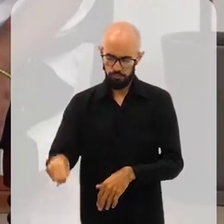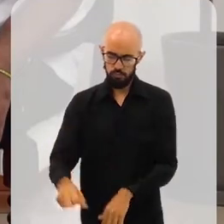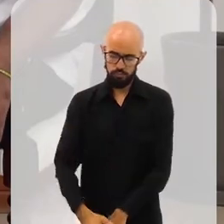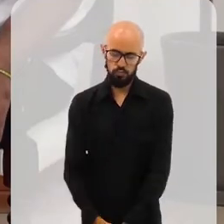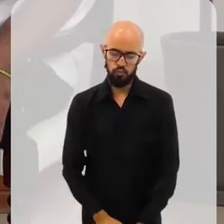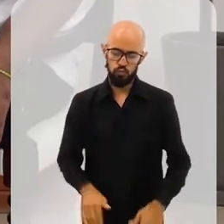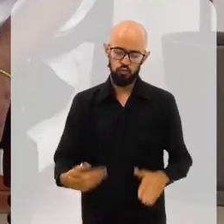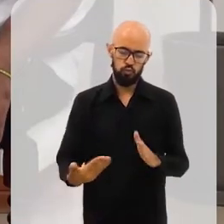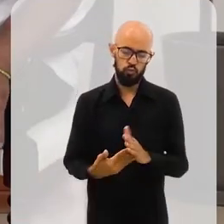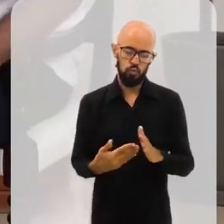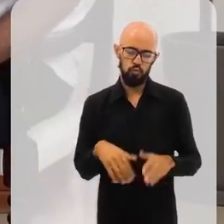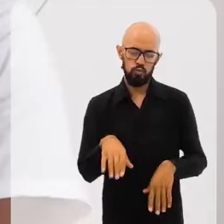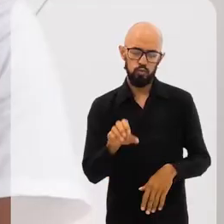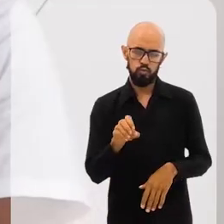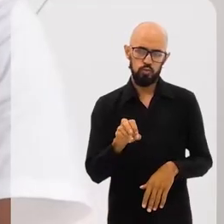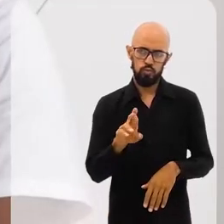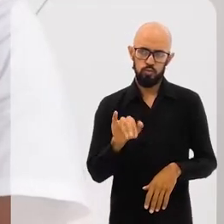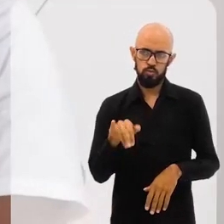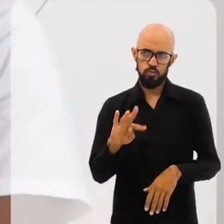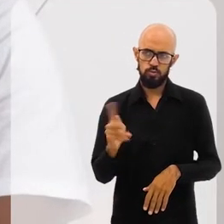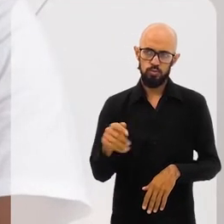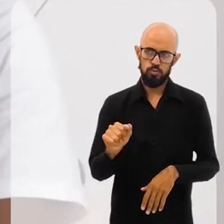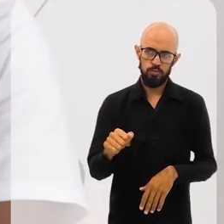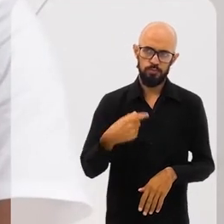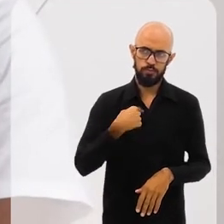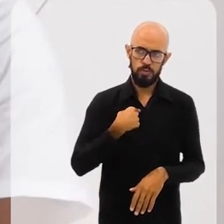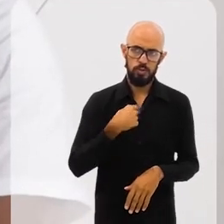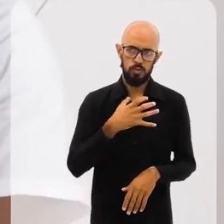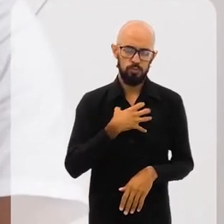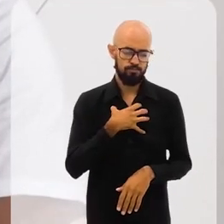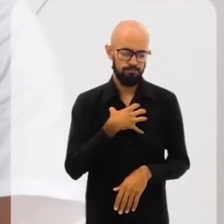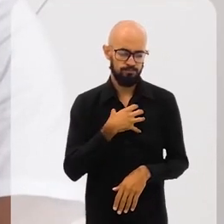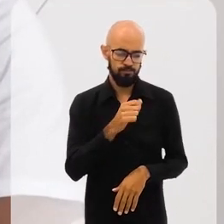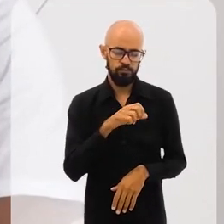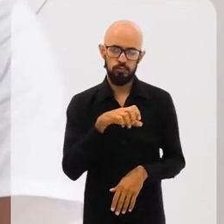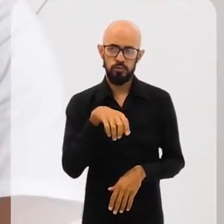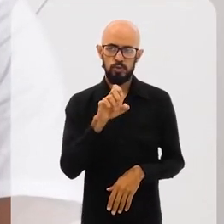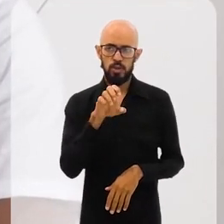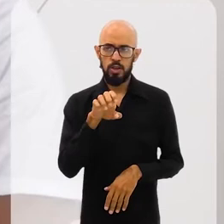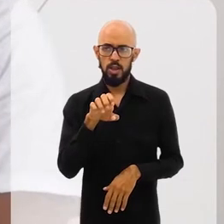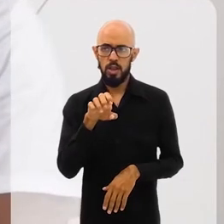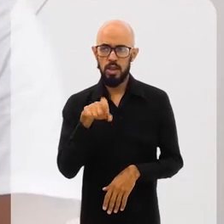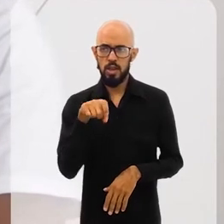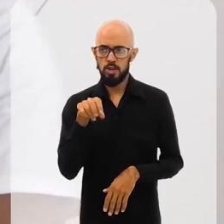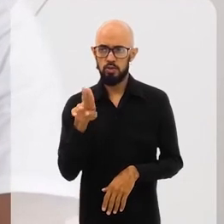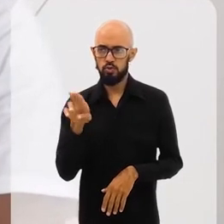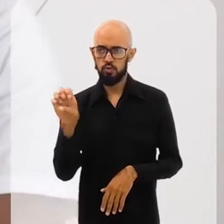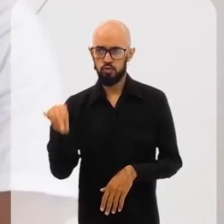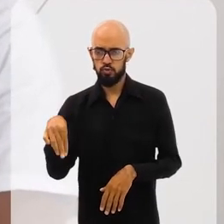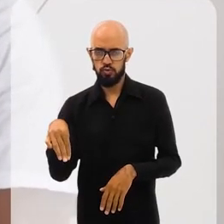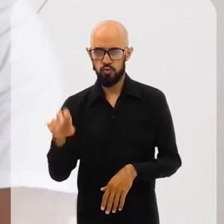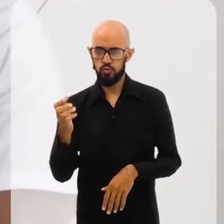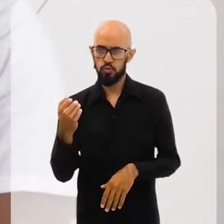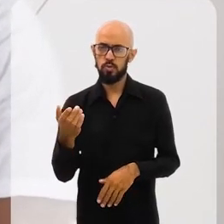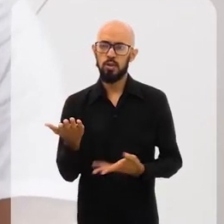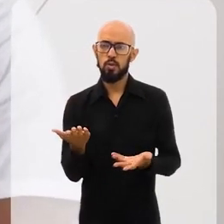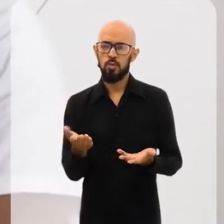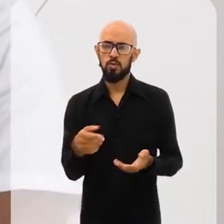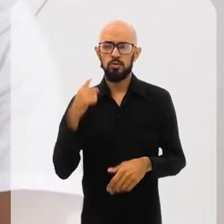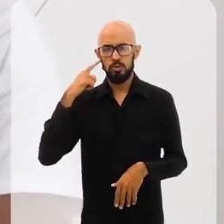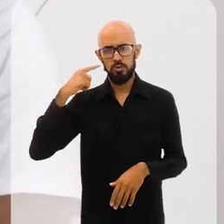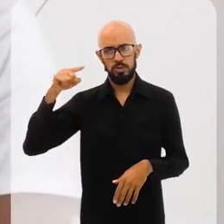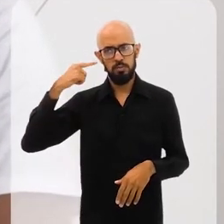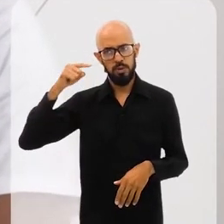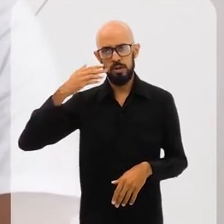Esse é particular. Tá. Todos os outros orixás a gente tem uma crença. Eu sou o maior devoto de Oxum, por exemplo. Amo demais esse orixá. Ou seja,